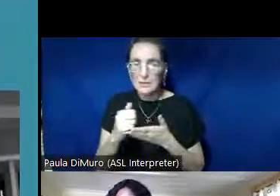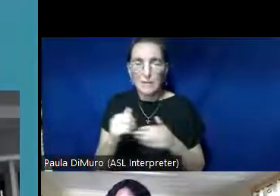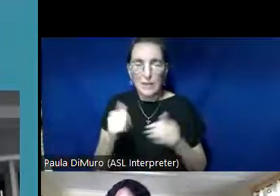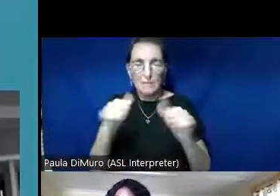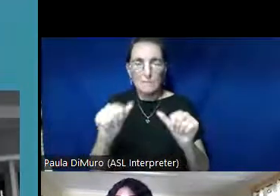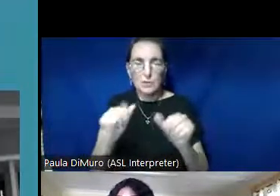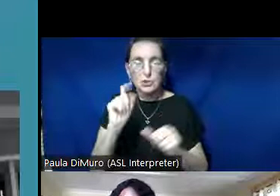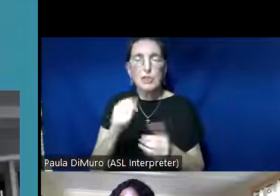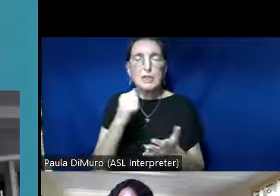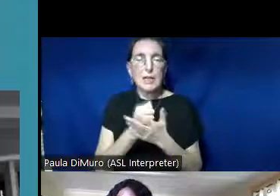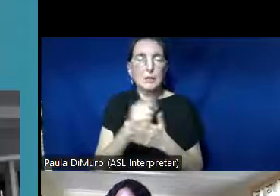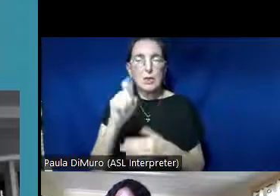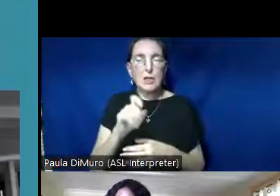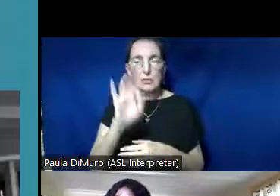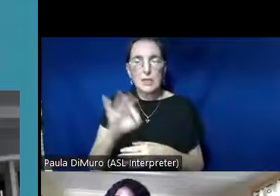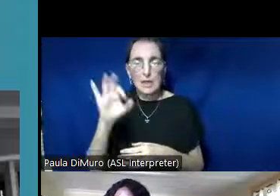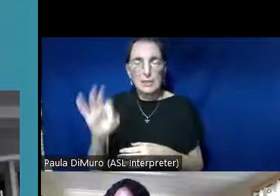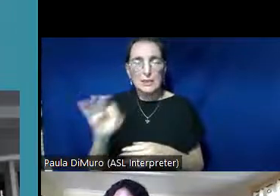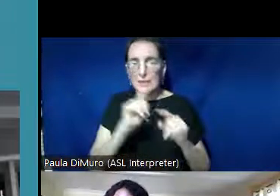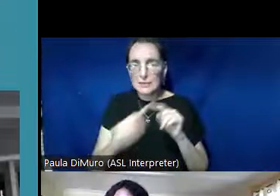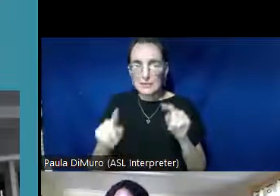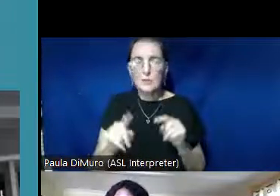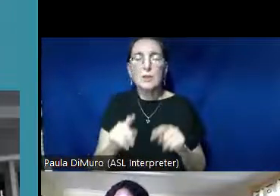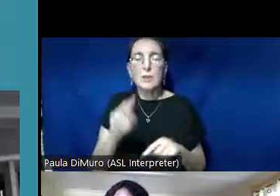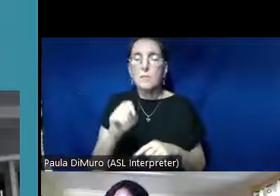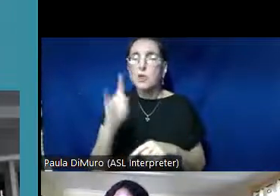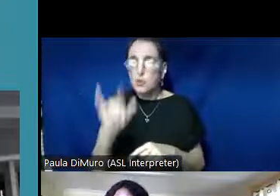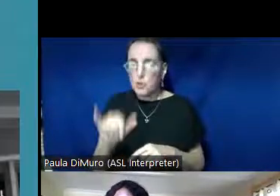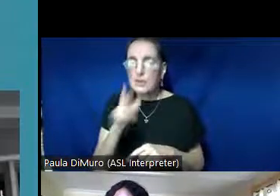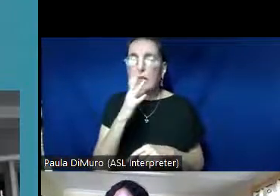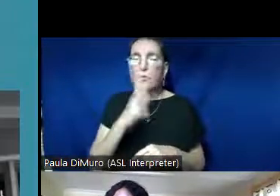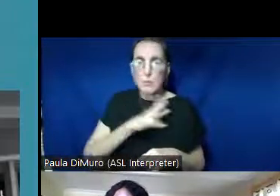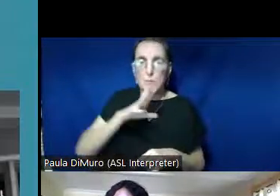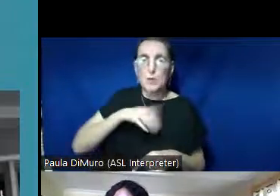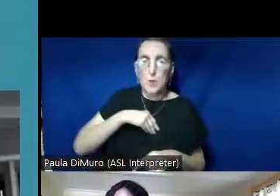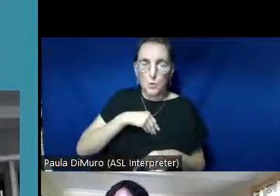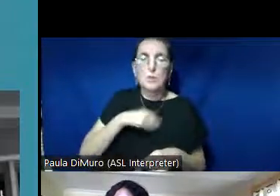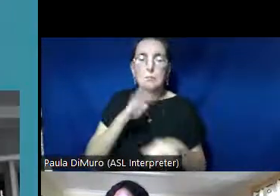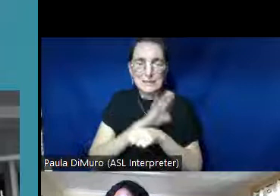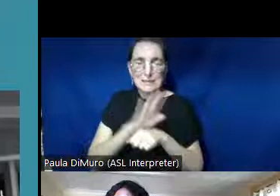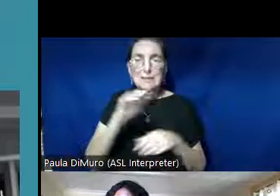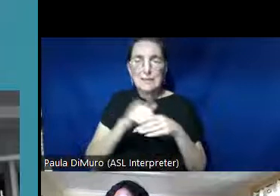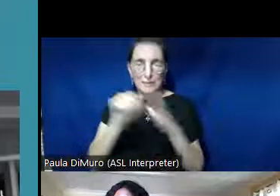todo esforço coletivo ajuda minorias,